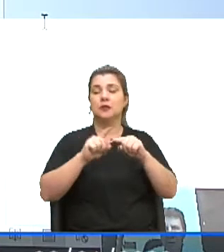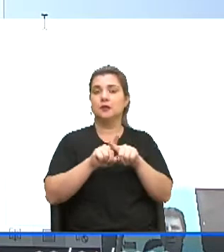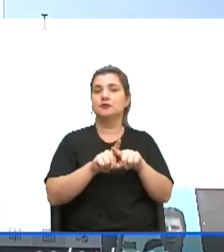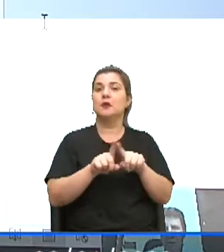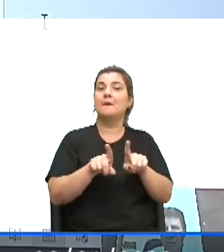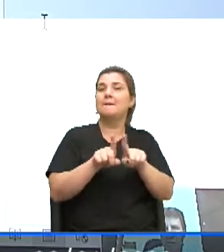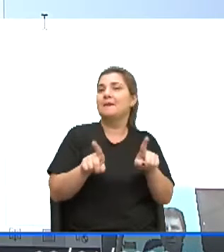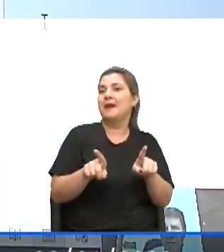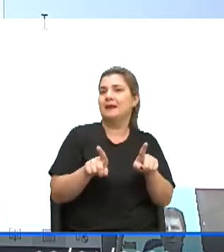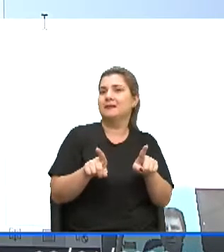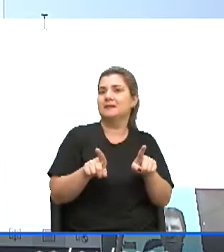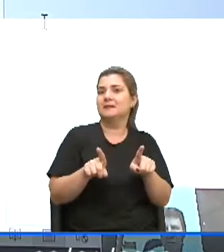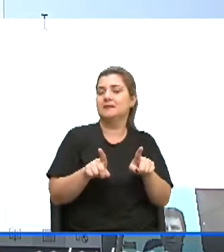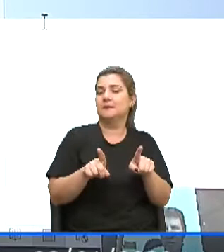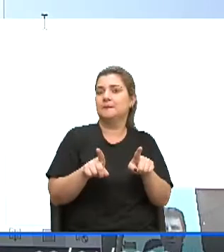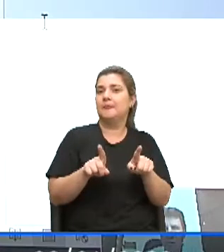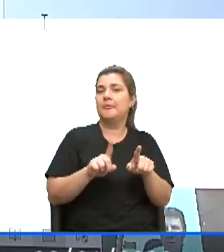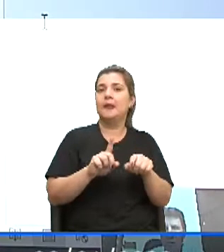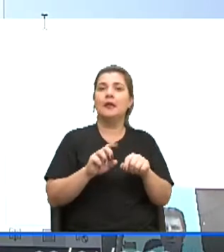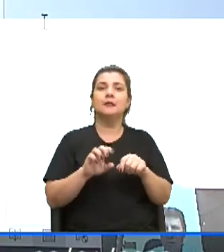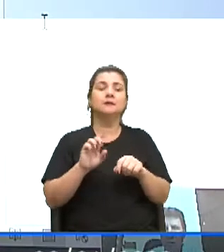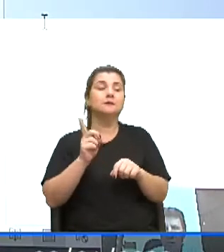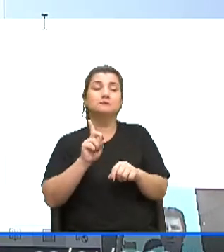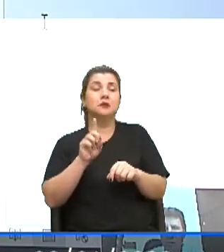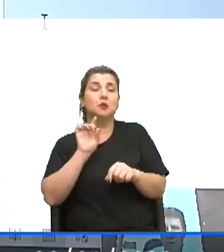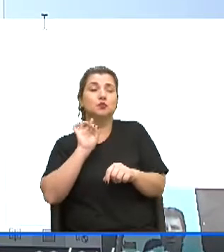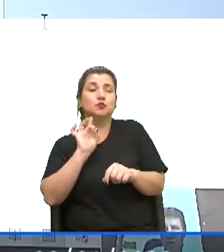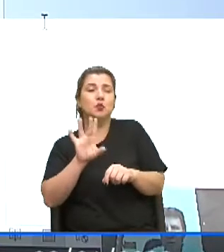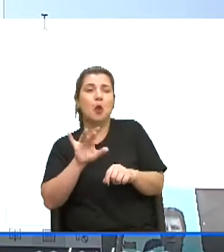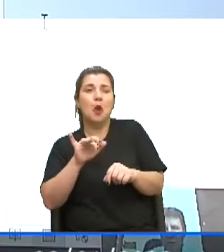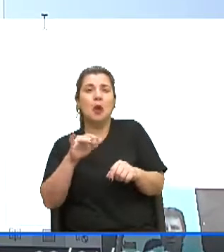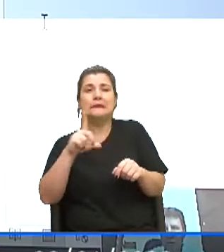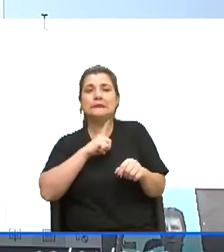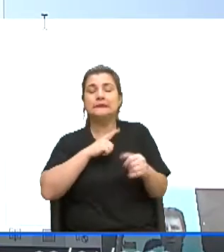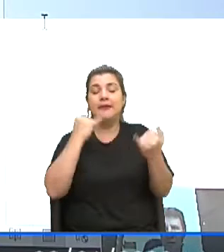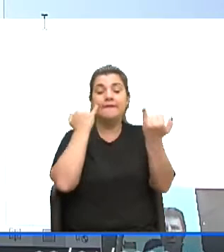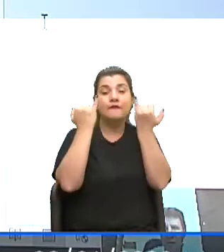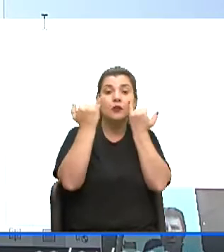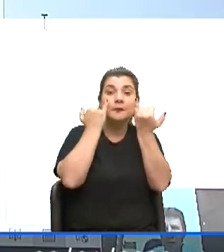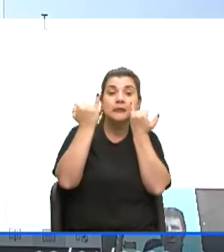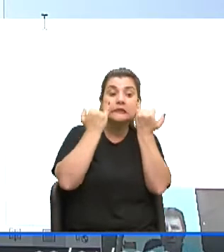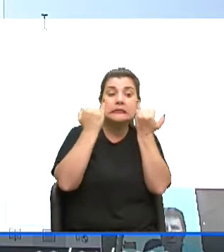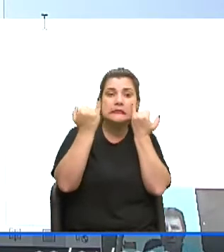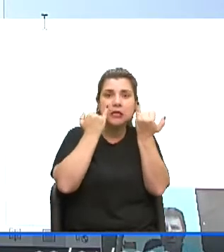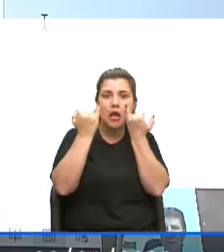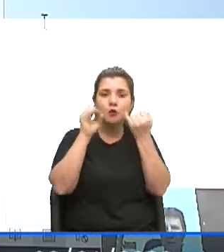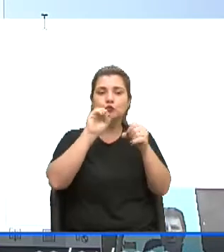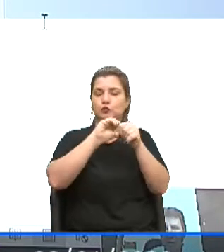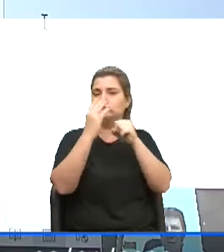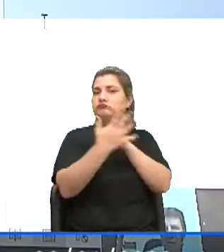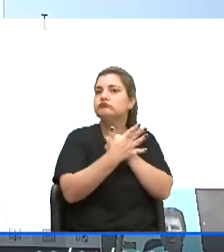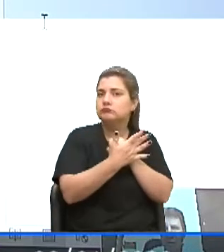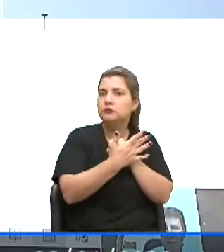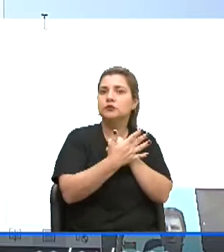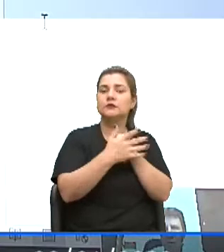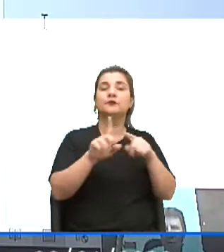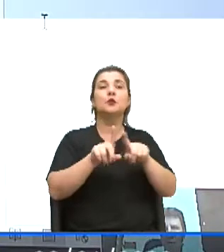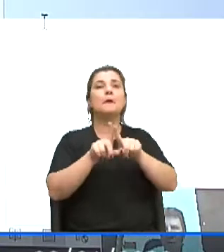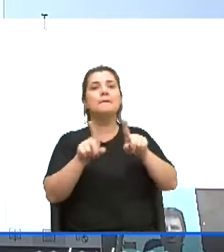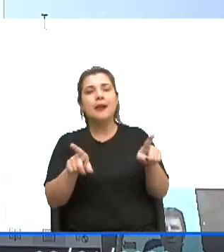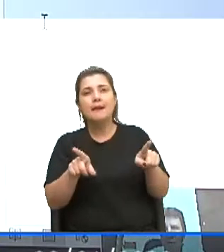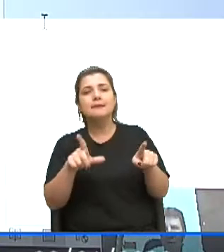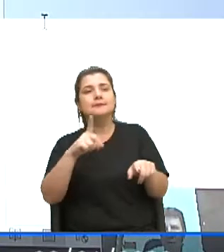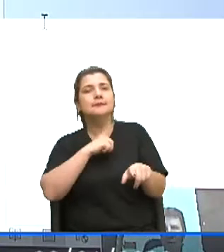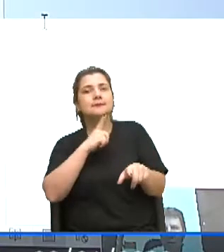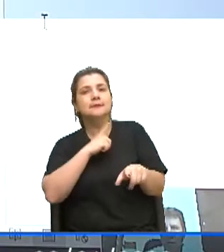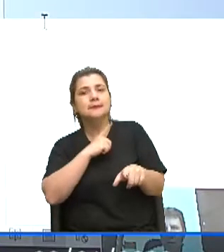não apenas ser notificados, termos o acompanhamento desses casos a partir de que nós tenhamos lá